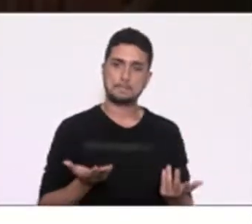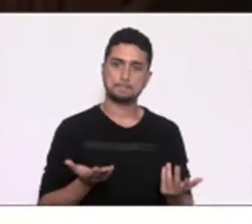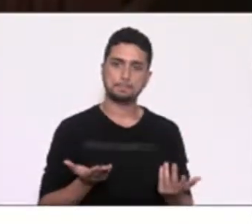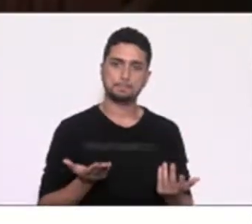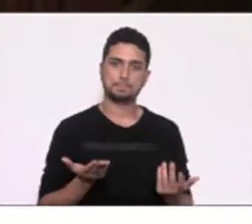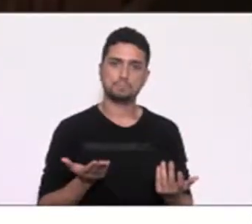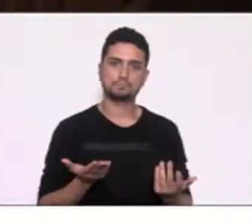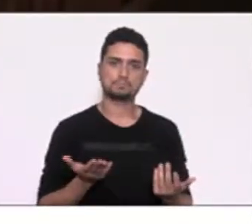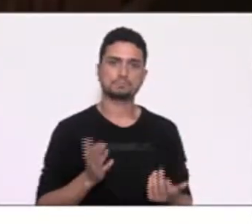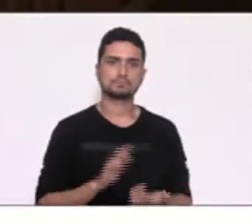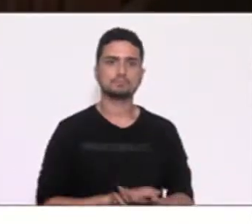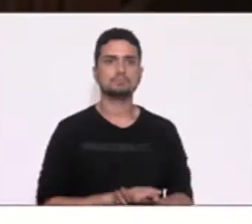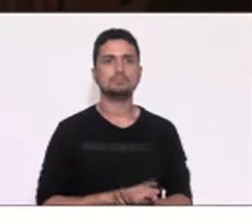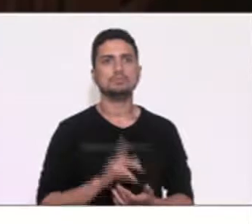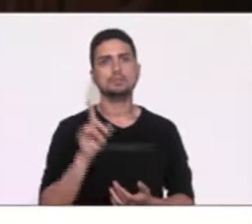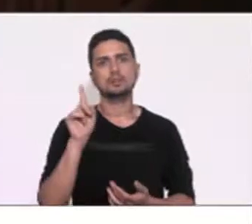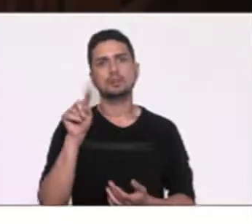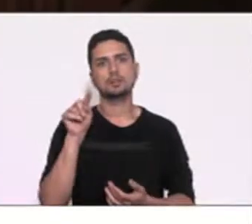se insere